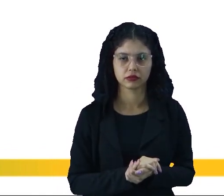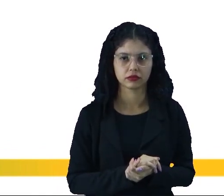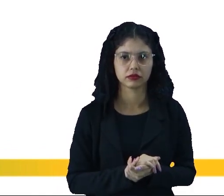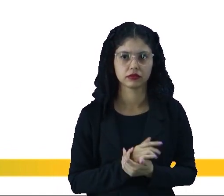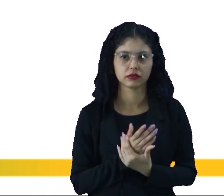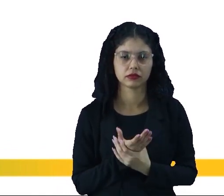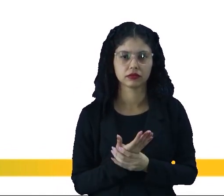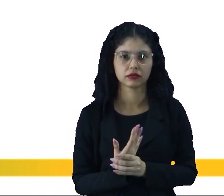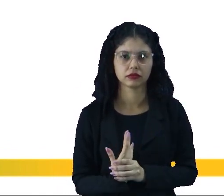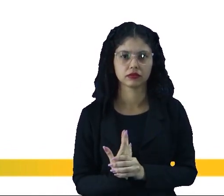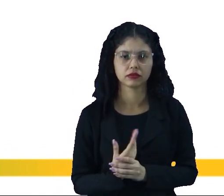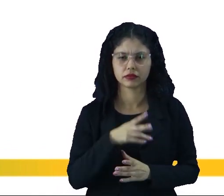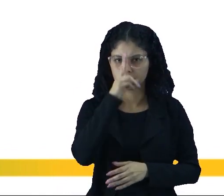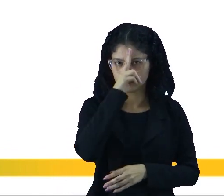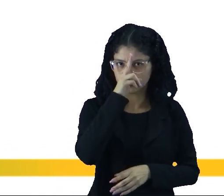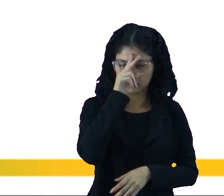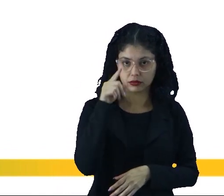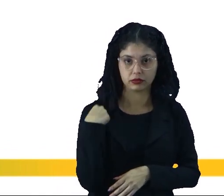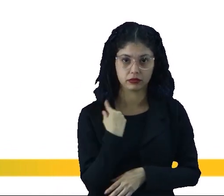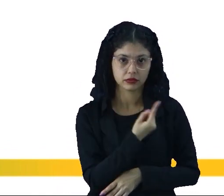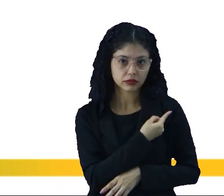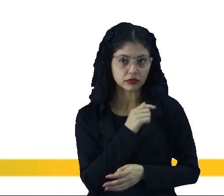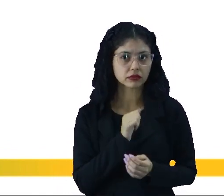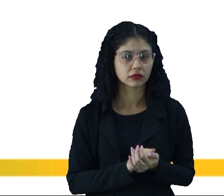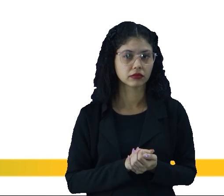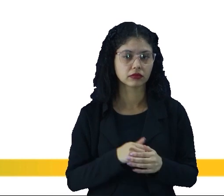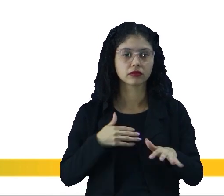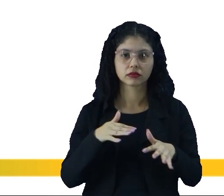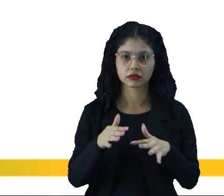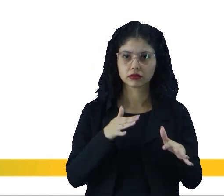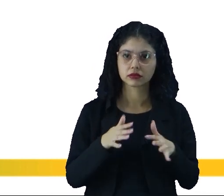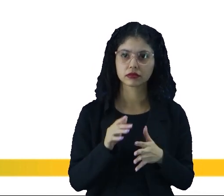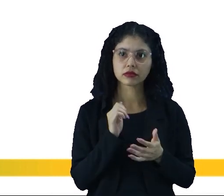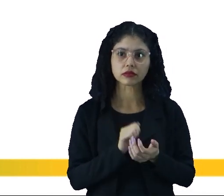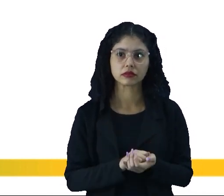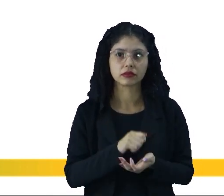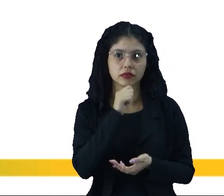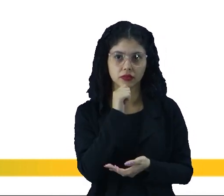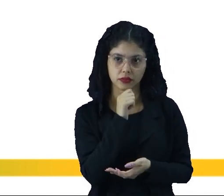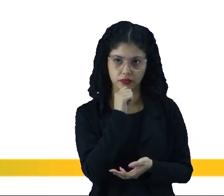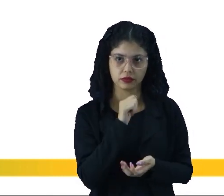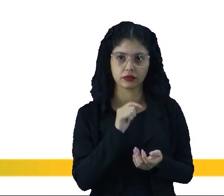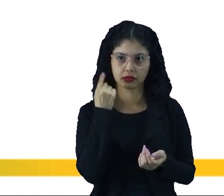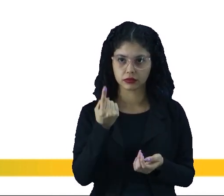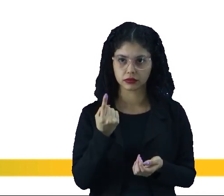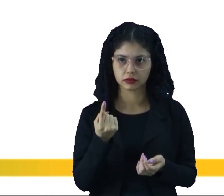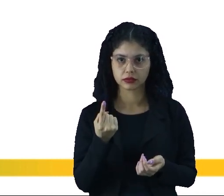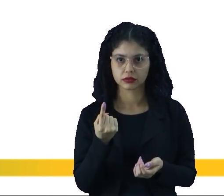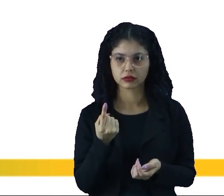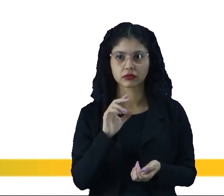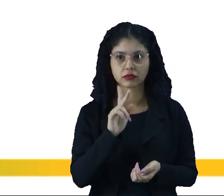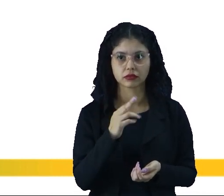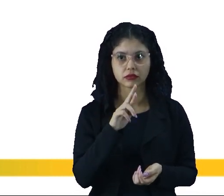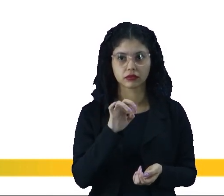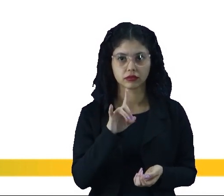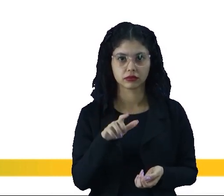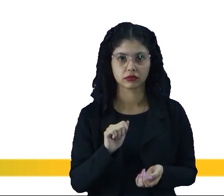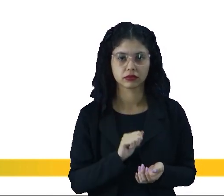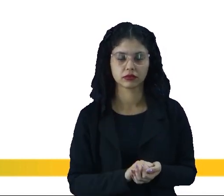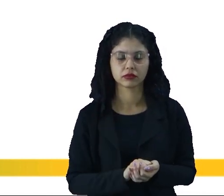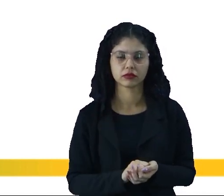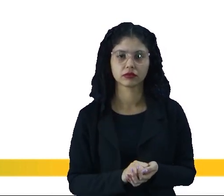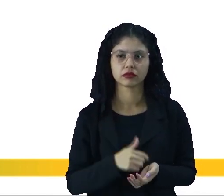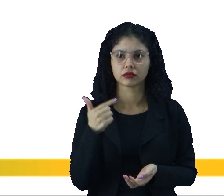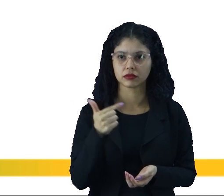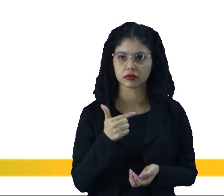questão. Lembram que a gente tem movimento aqui em duas direções, certo? Direção 1 na direção horizontal e na